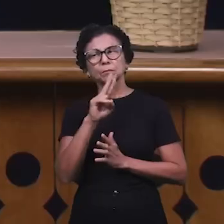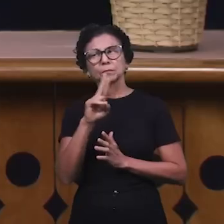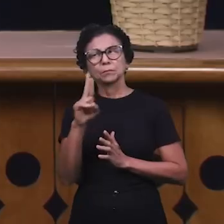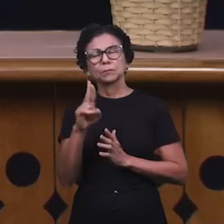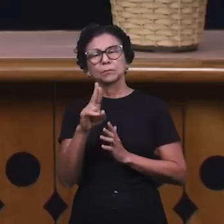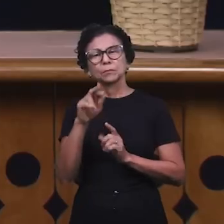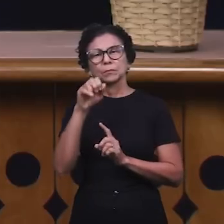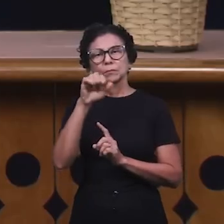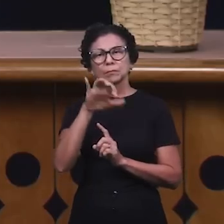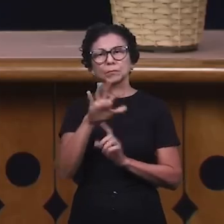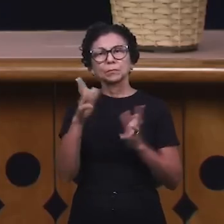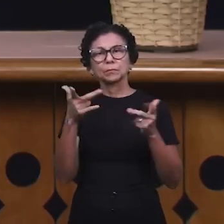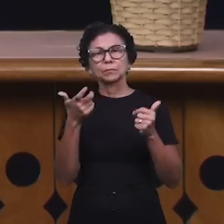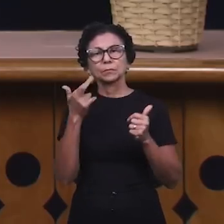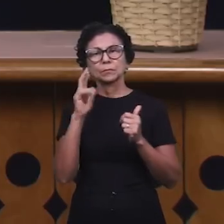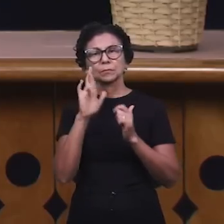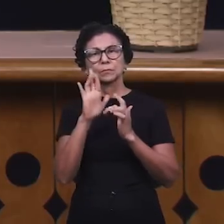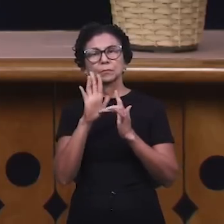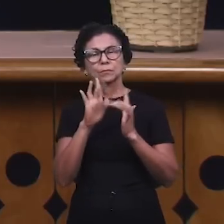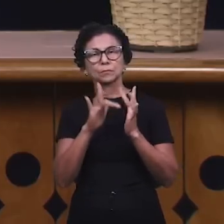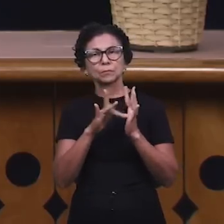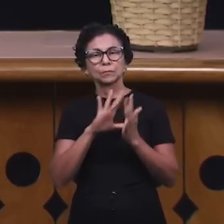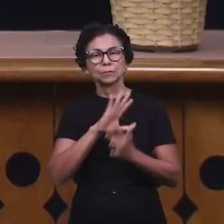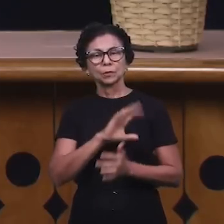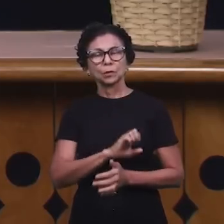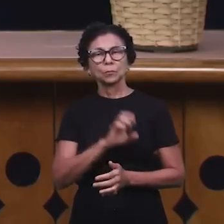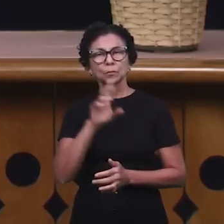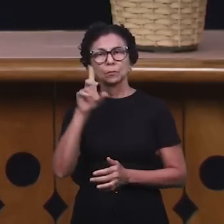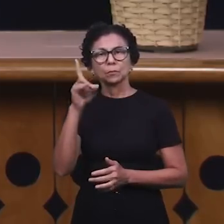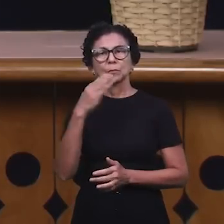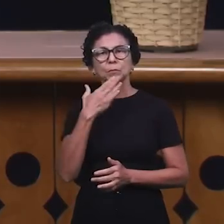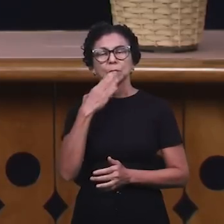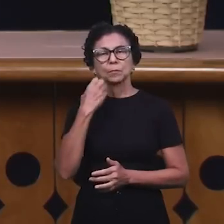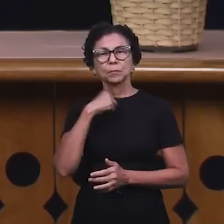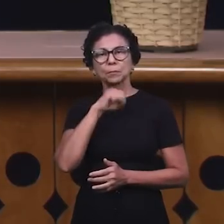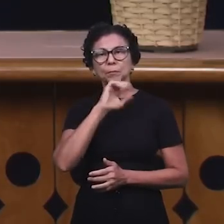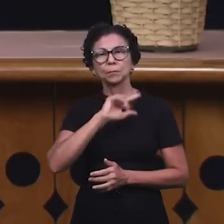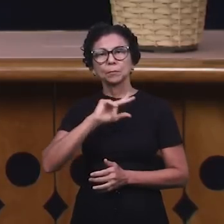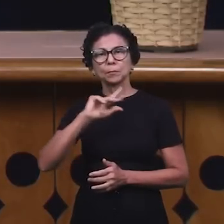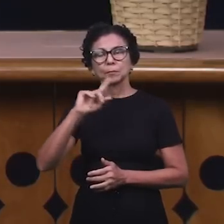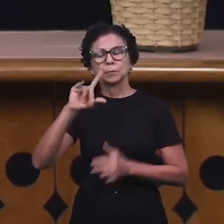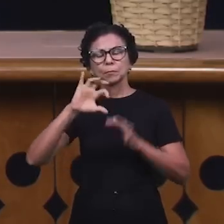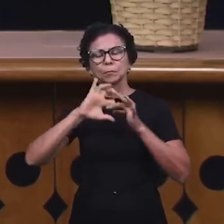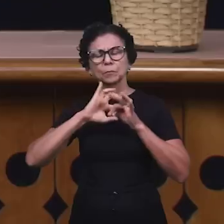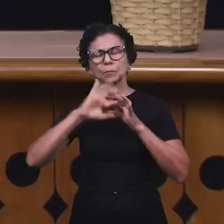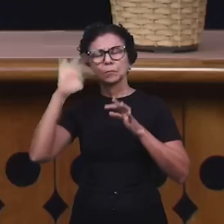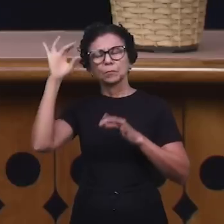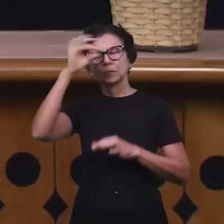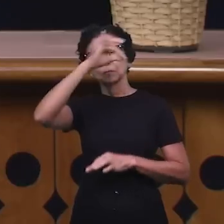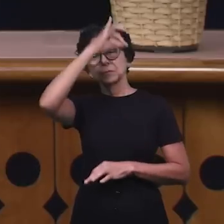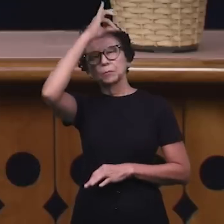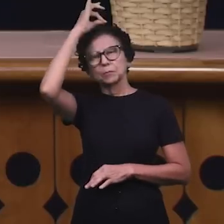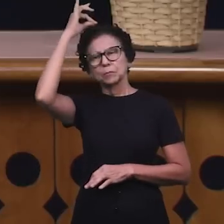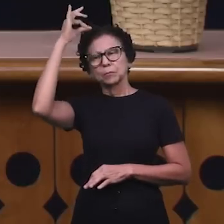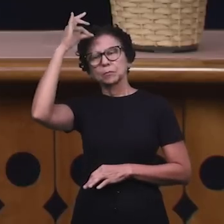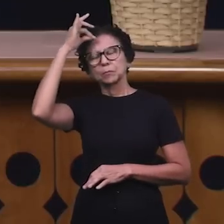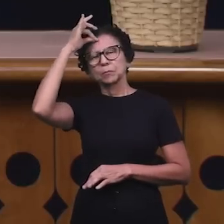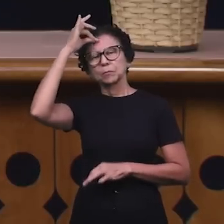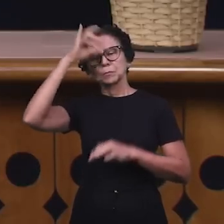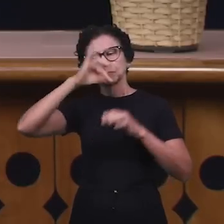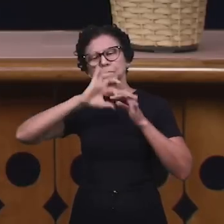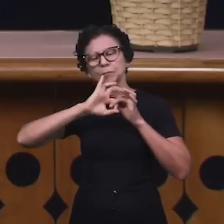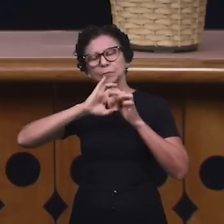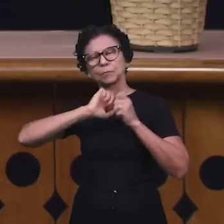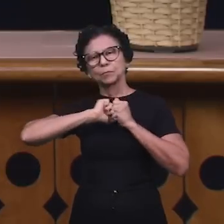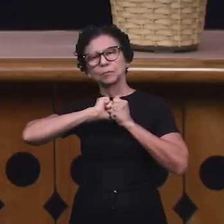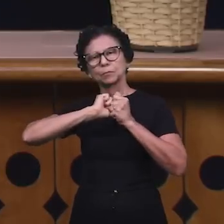graça maravilhosa do Senhor Jesus, o grande amor de Deus, o nosso eterno Pai, e a comunhão do Espírito Santo estejam